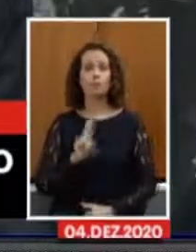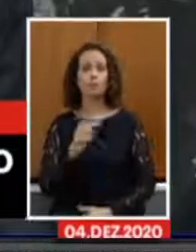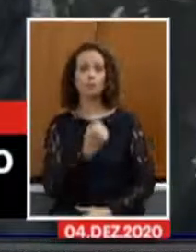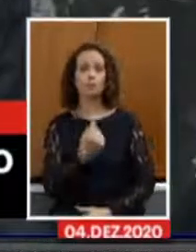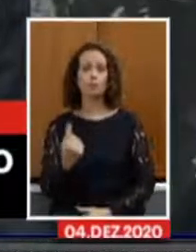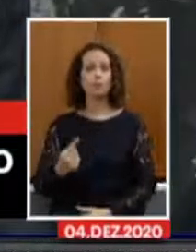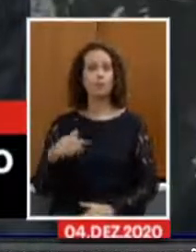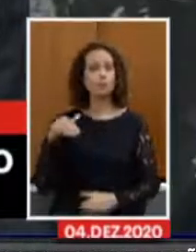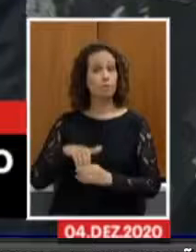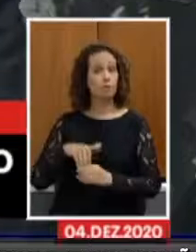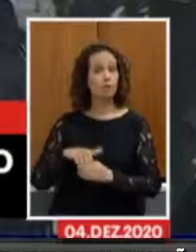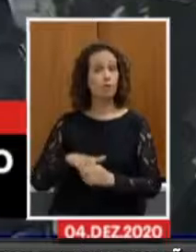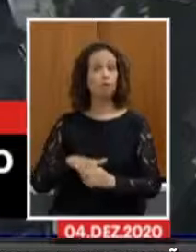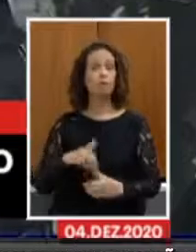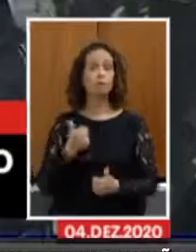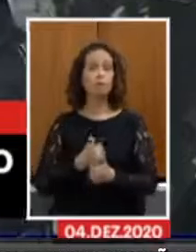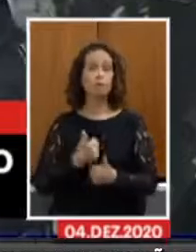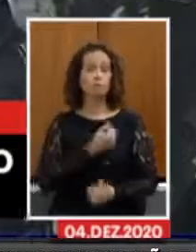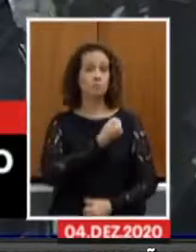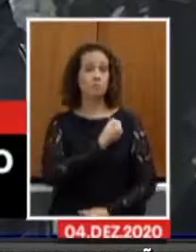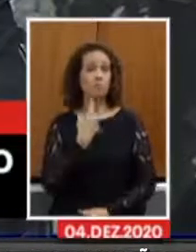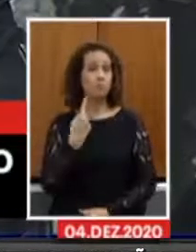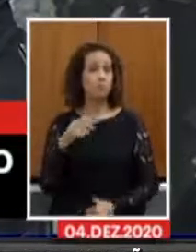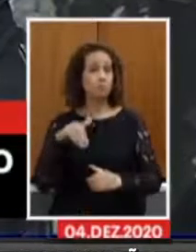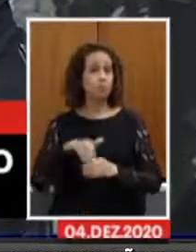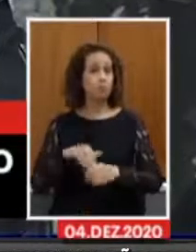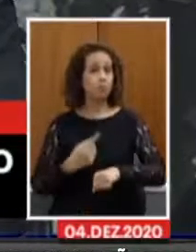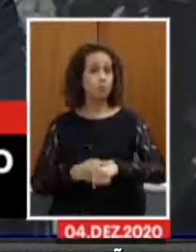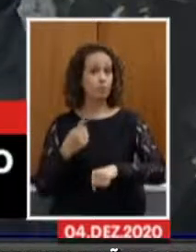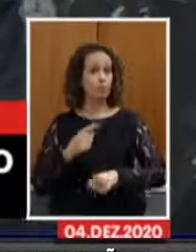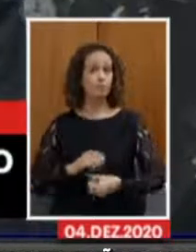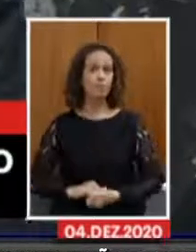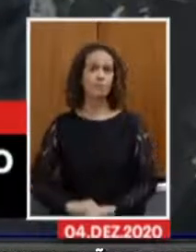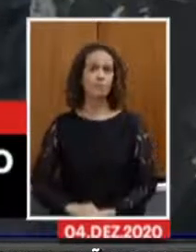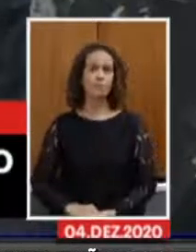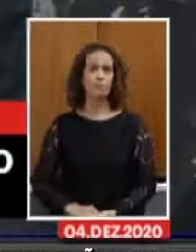Em votação, substitutivo número 1. Em votação.